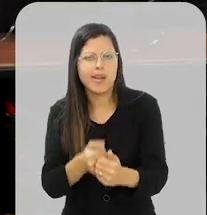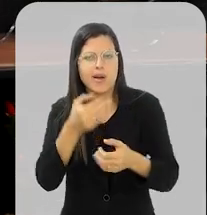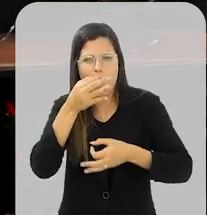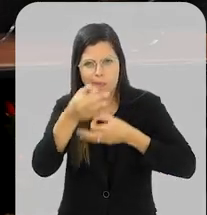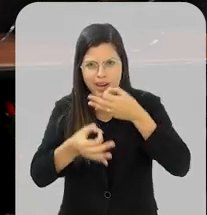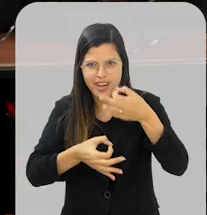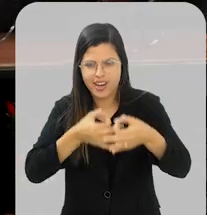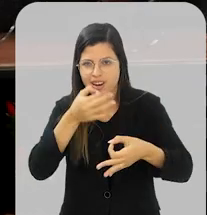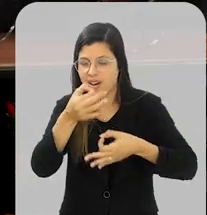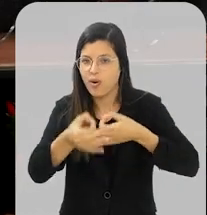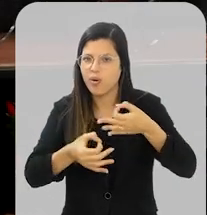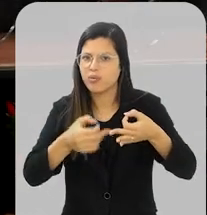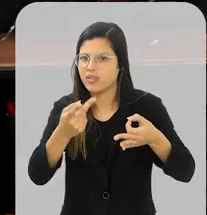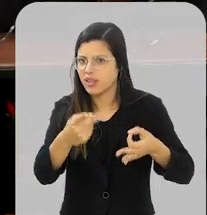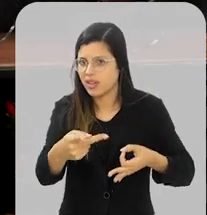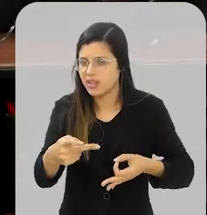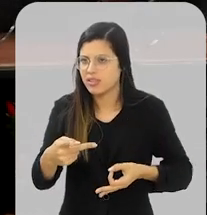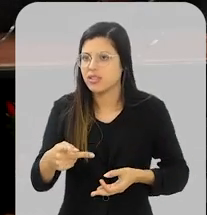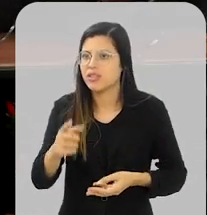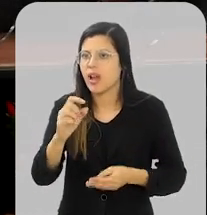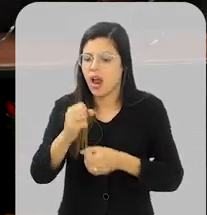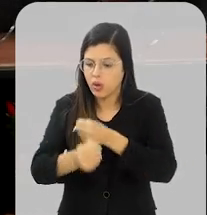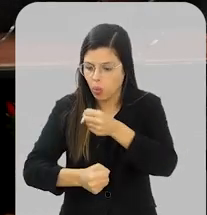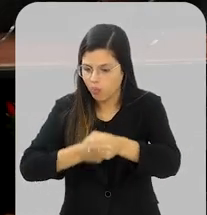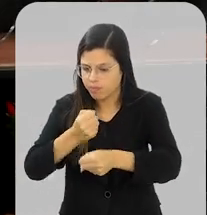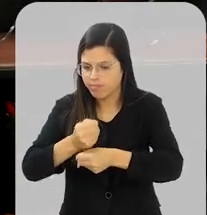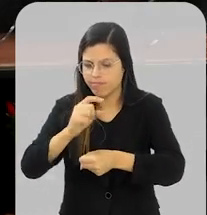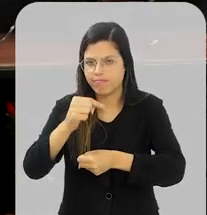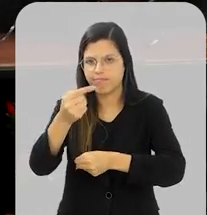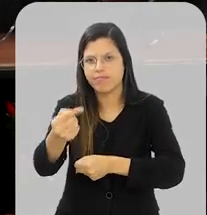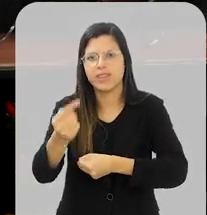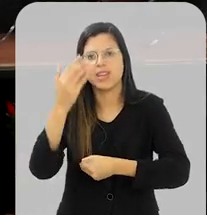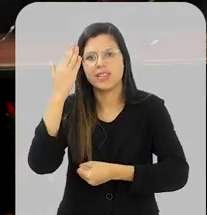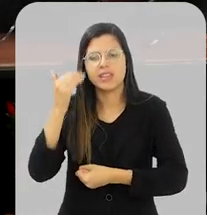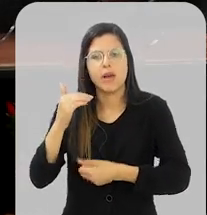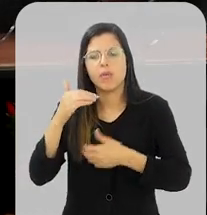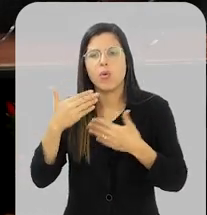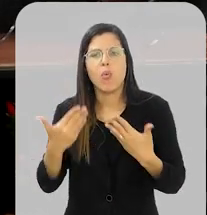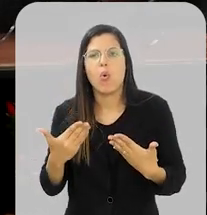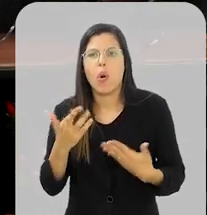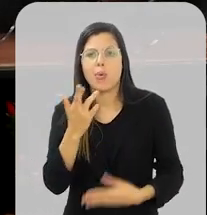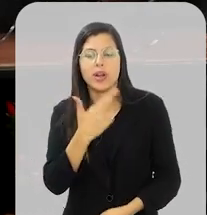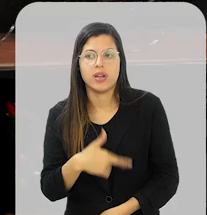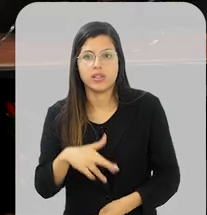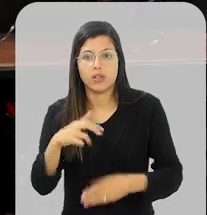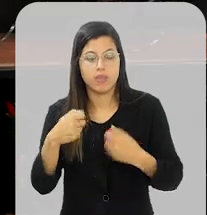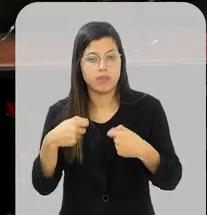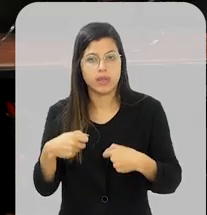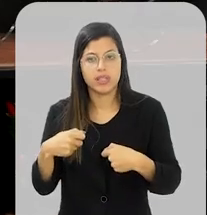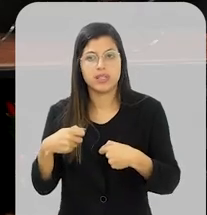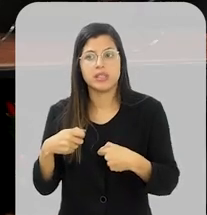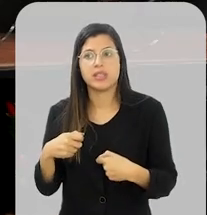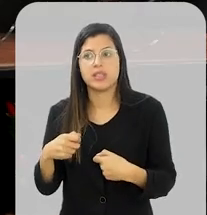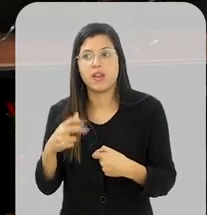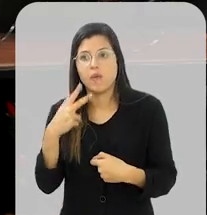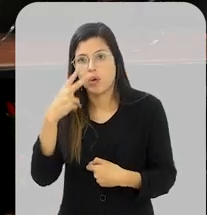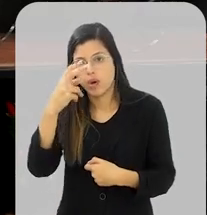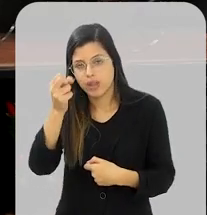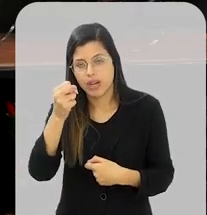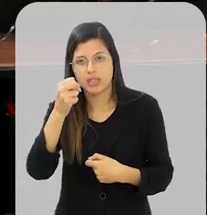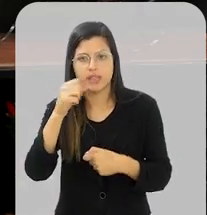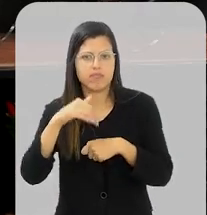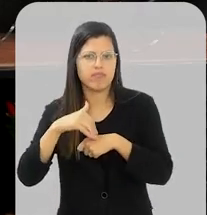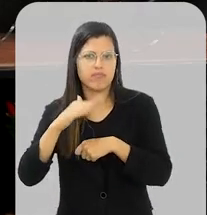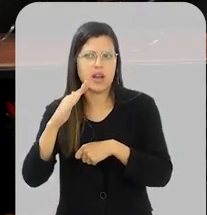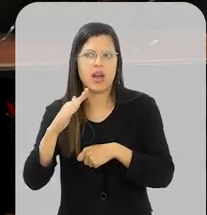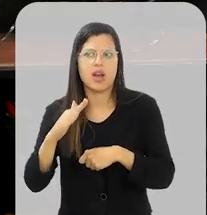escrevem. E aí você sabe no ano seguinte qual é que você tem que fortalecer mais. Porque não que